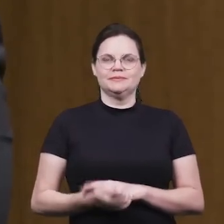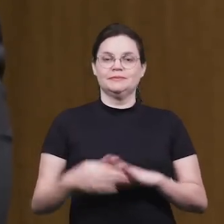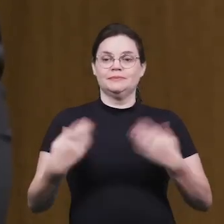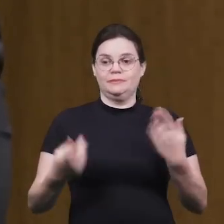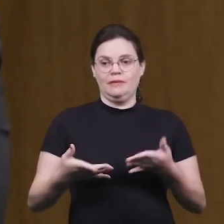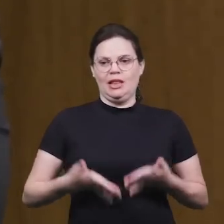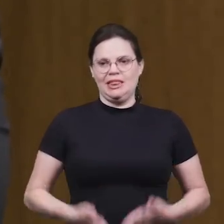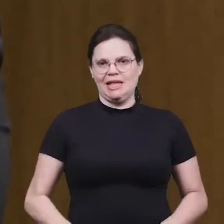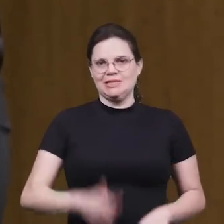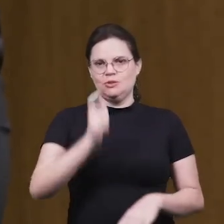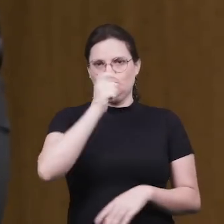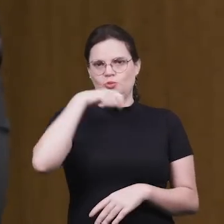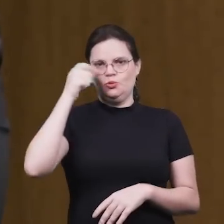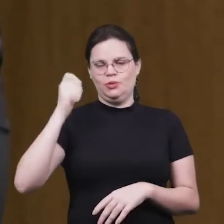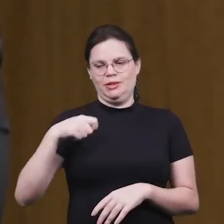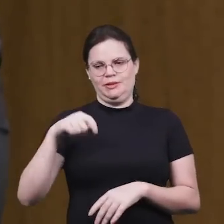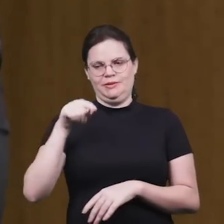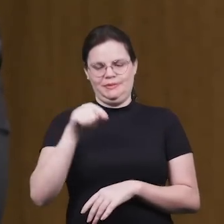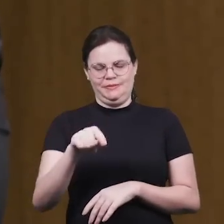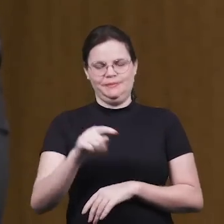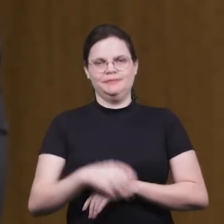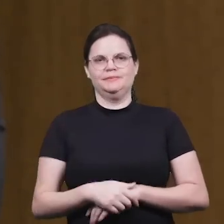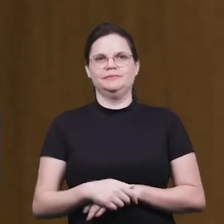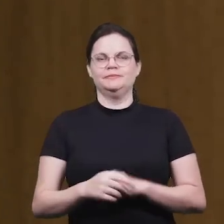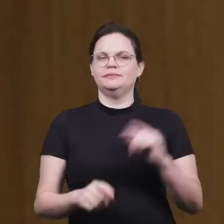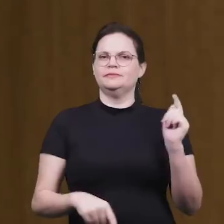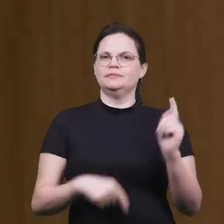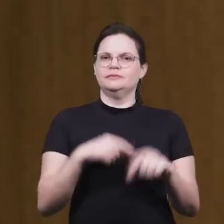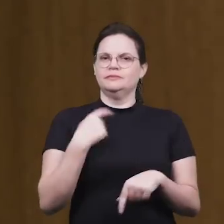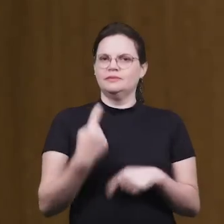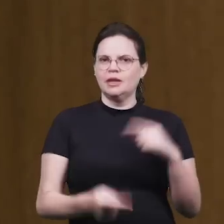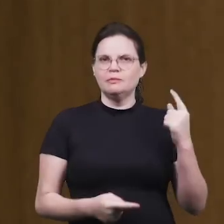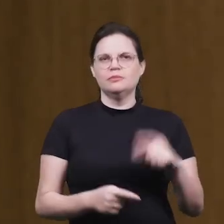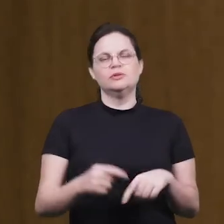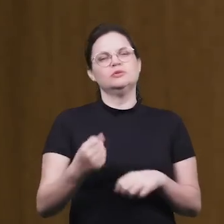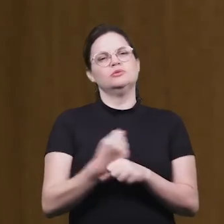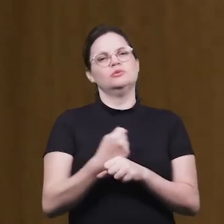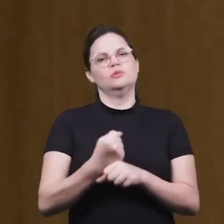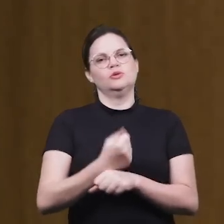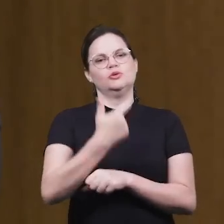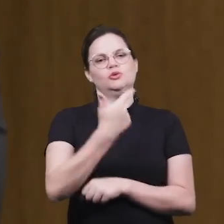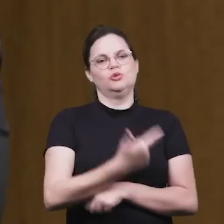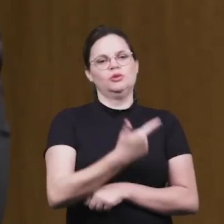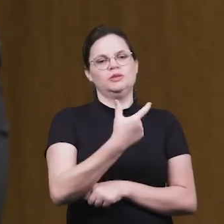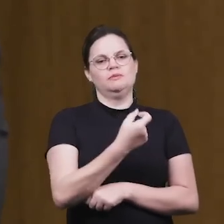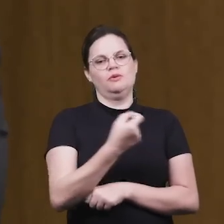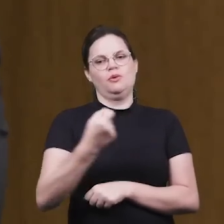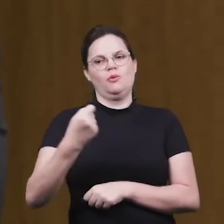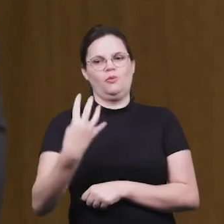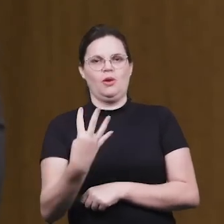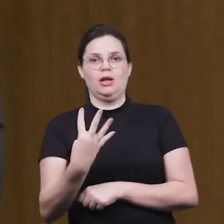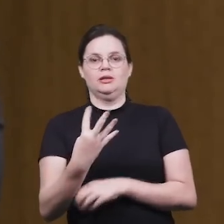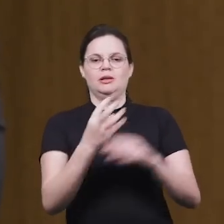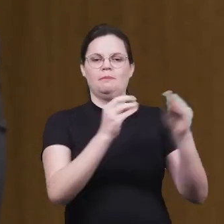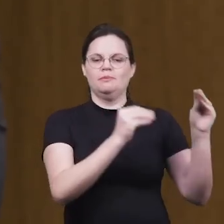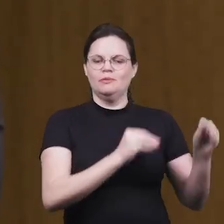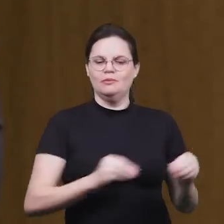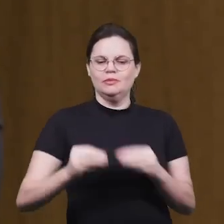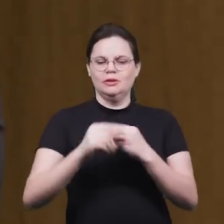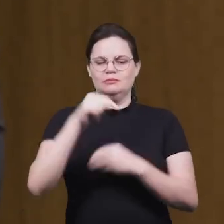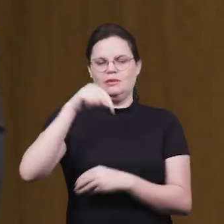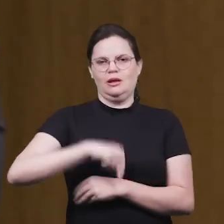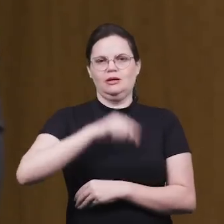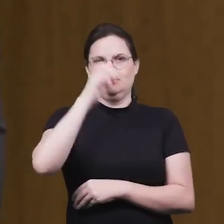na Ucrânia. E depois da nossa mudança, já em 2004, para o Brasil... Setembro